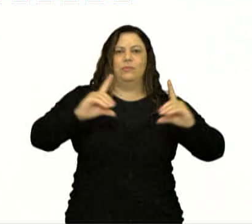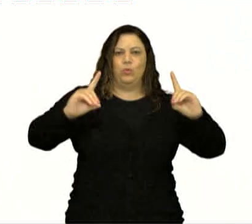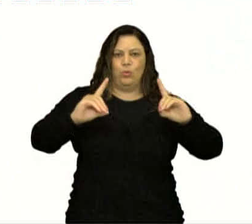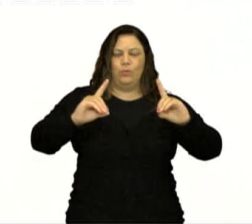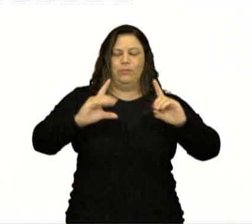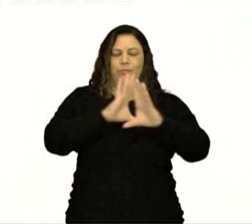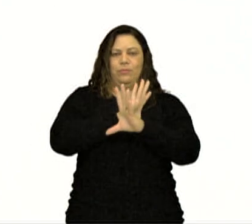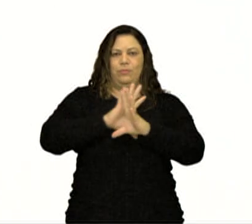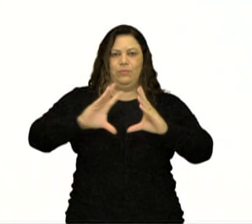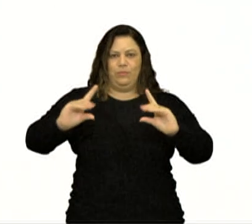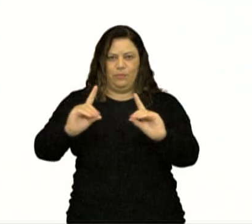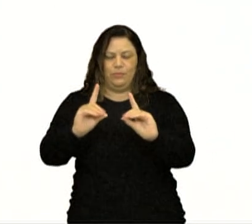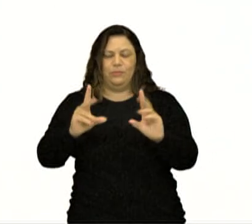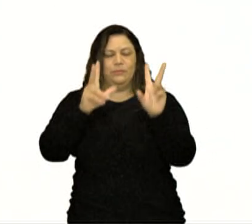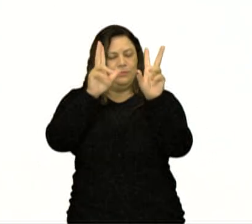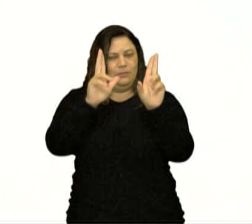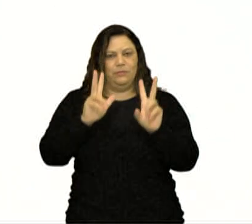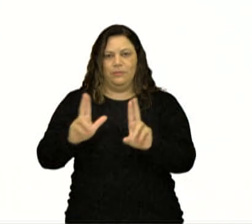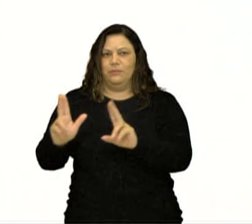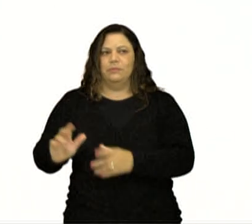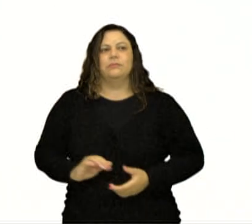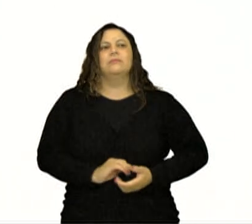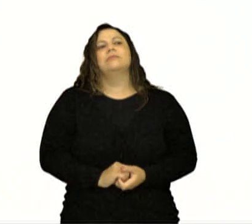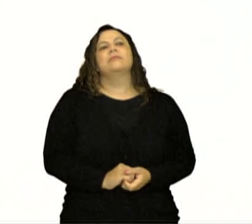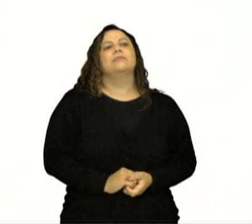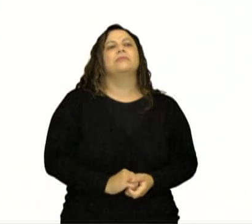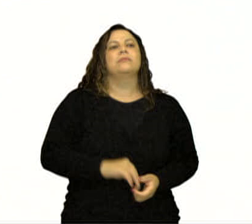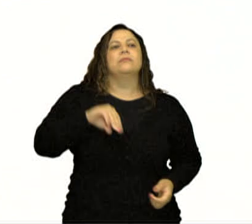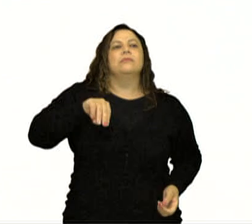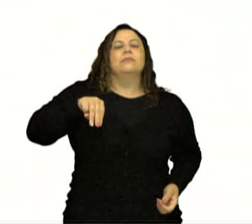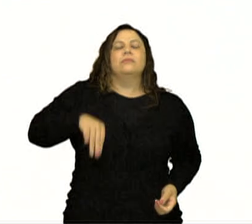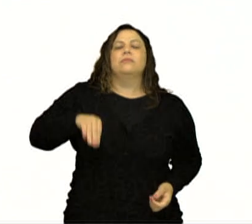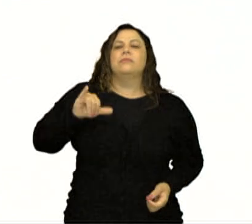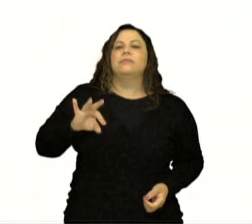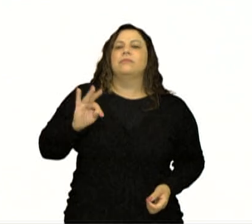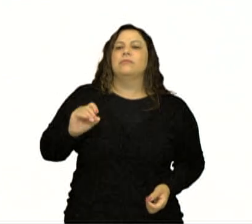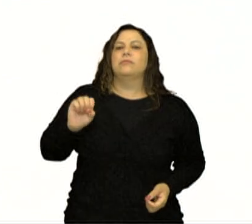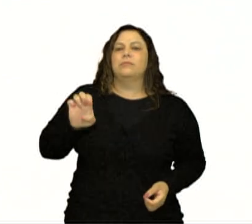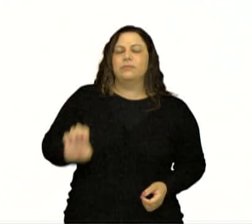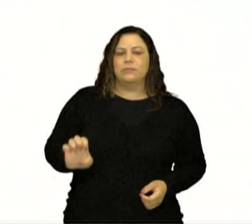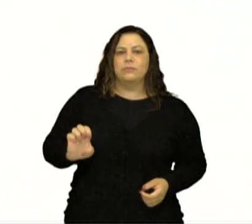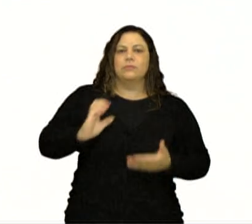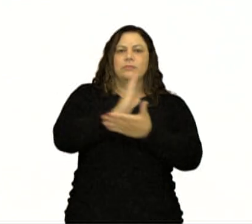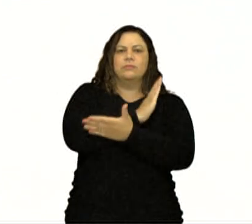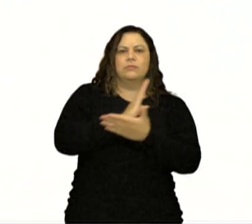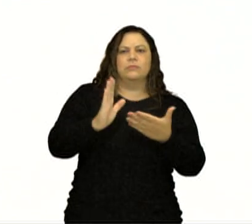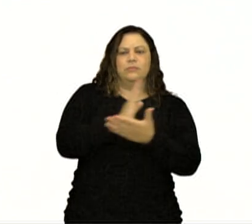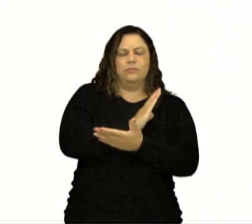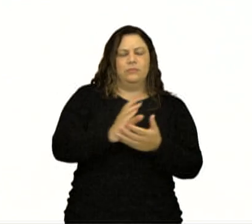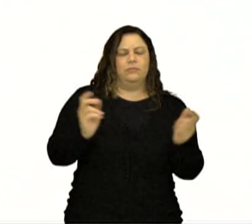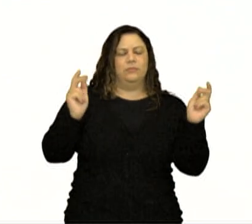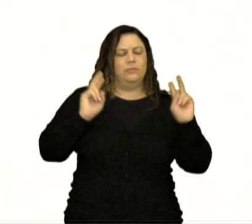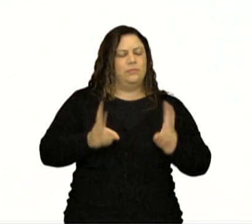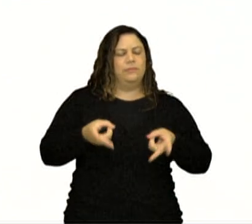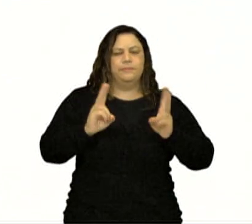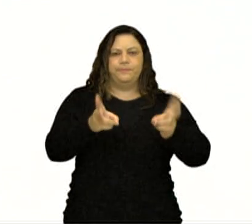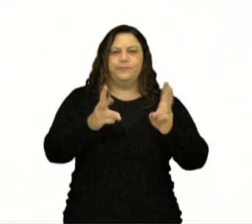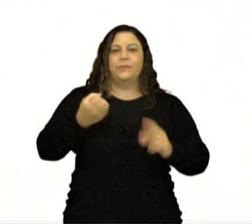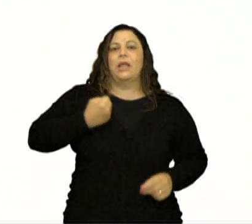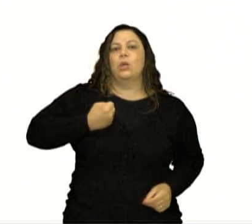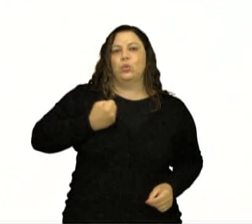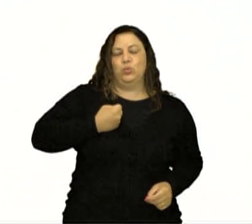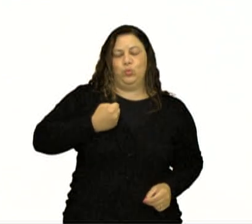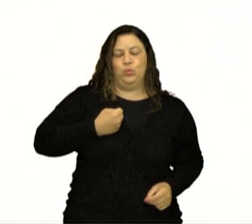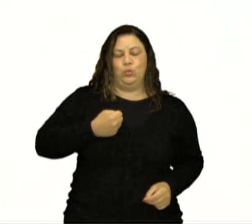número de cromossomos da inicial. A mitose é um tipo de divisão equacional, ou seja, mantém o número de cromossomos.